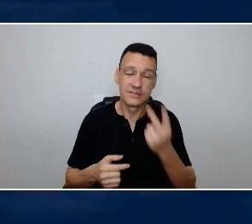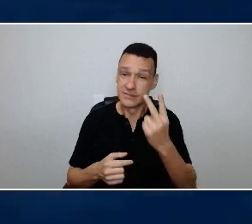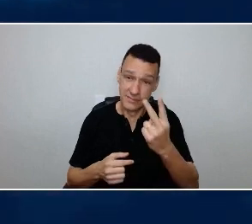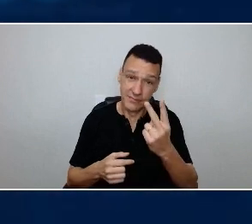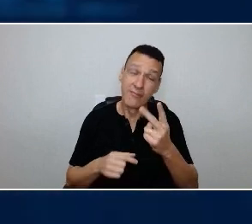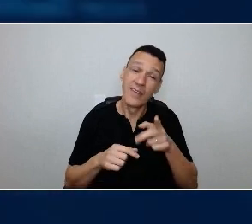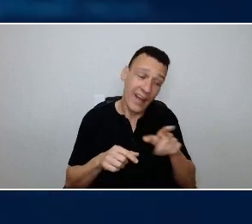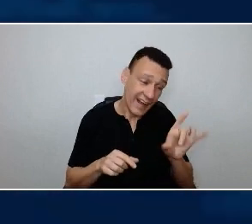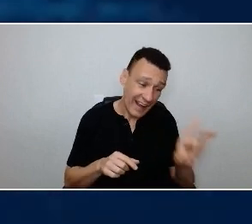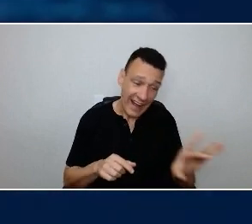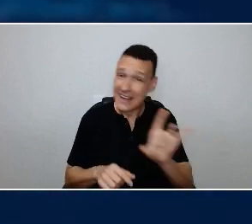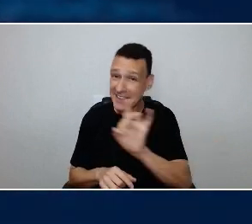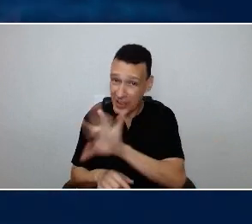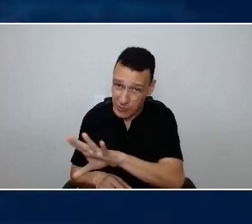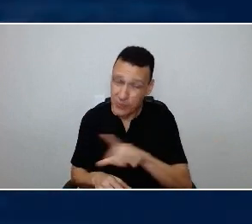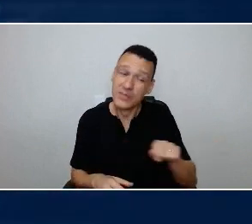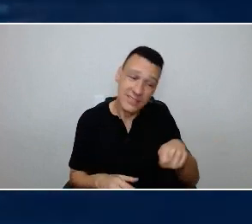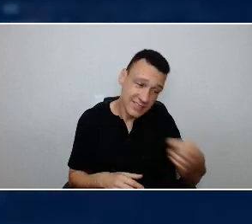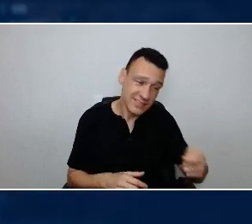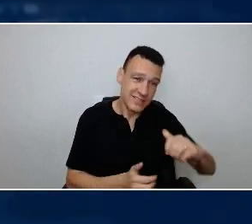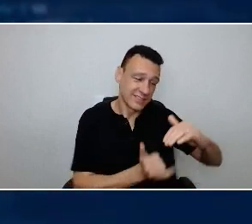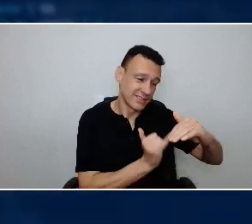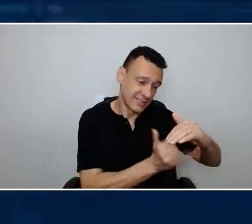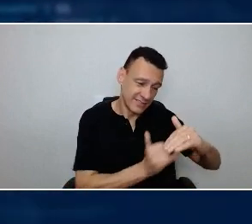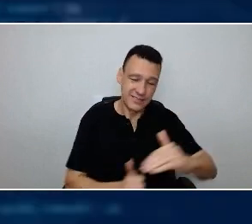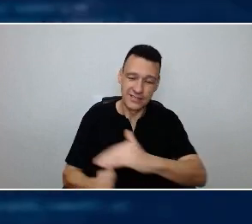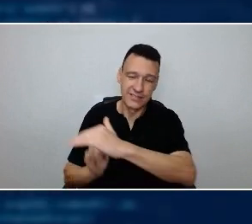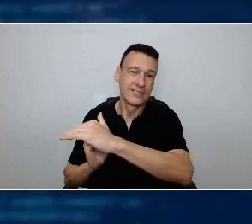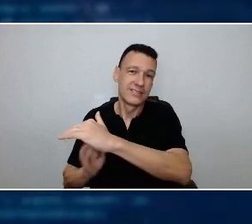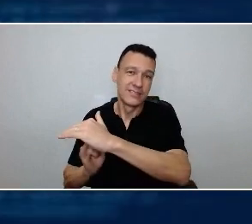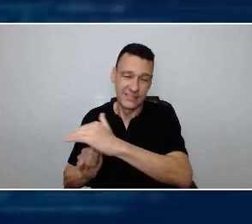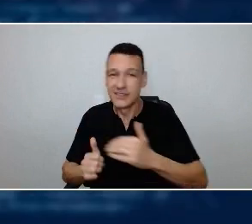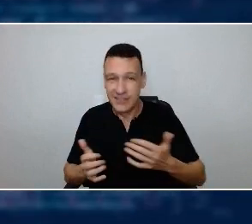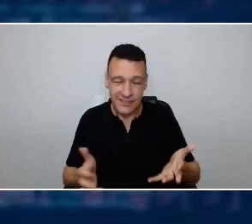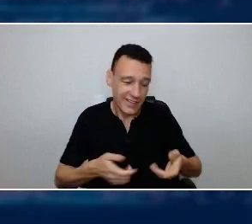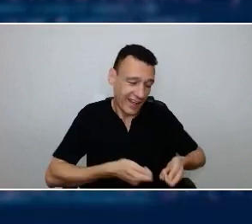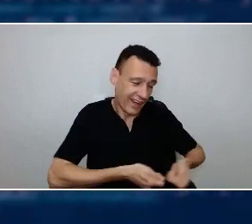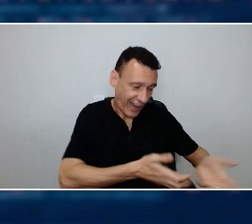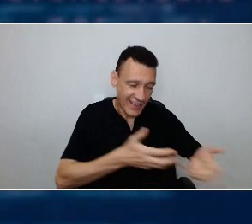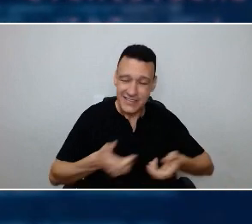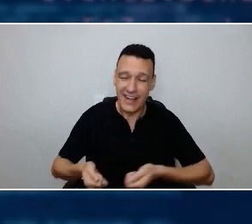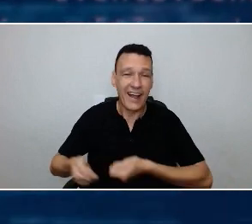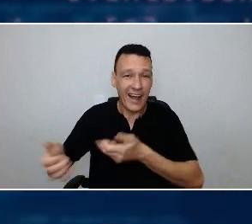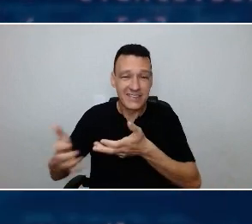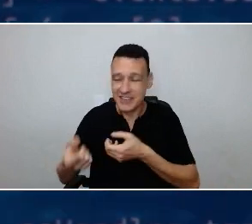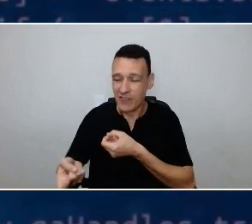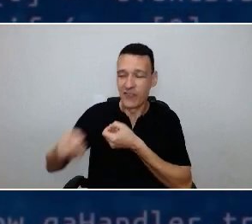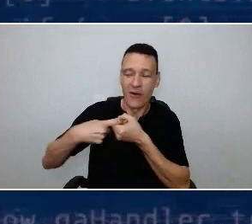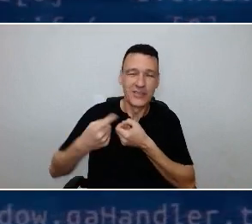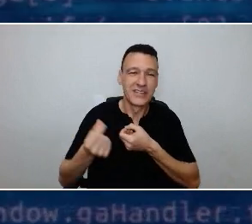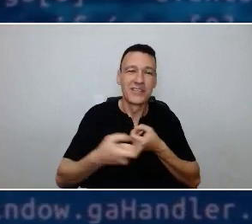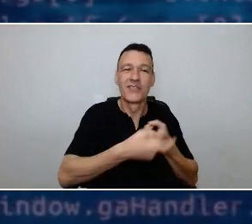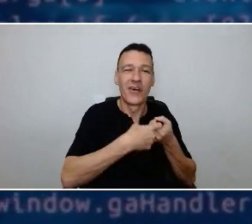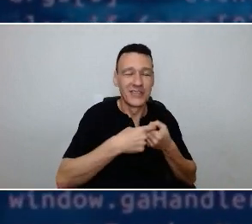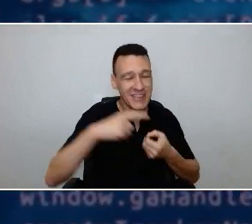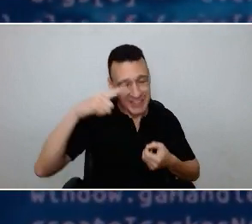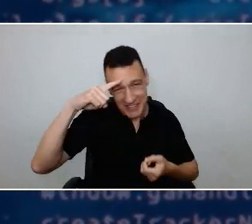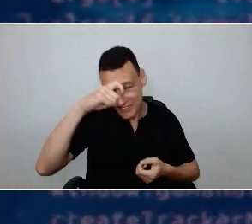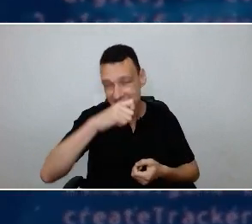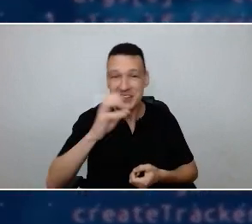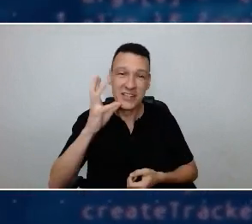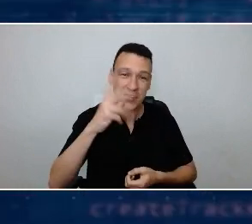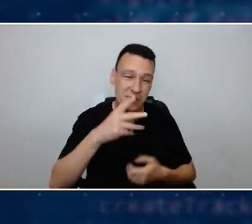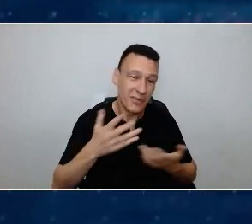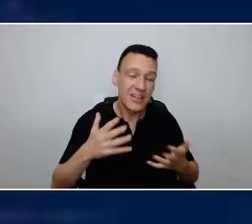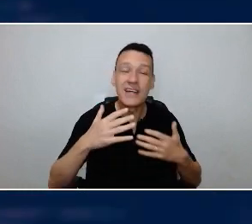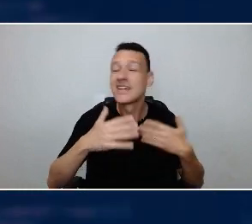fim das contas gasta muito dinheiro e demora para ver o retorno E aí a gente vai descobrir Só depois de muito tempo